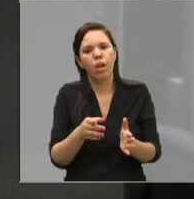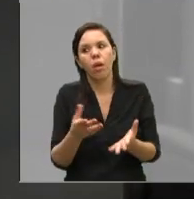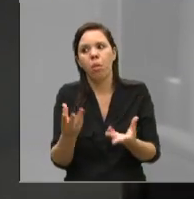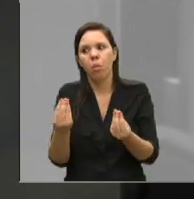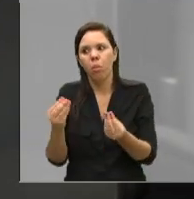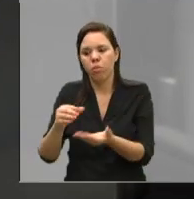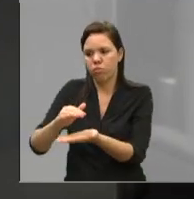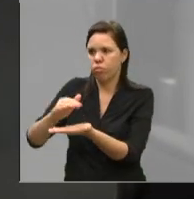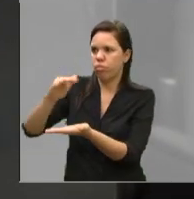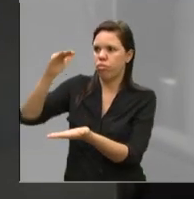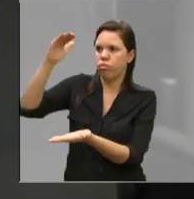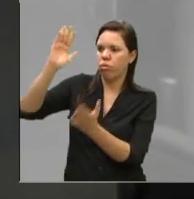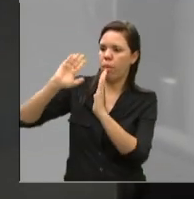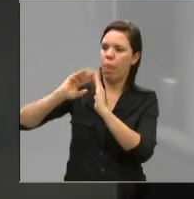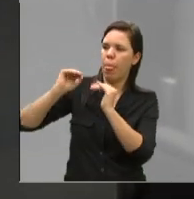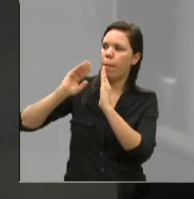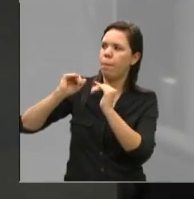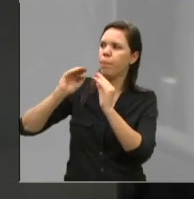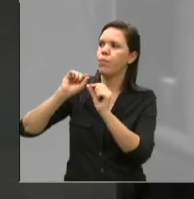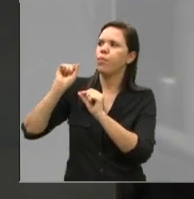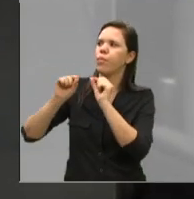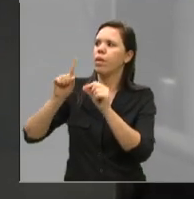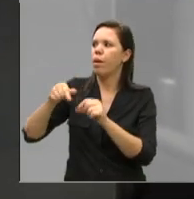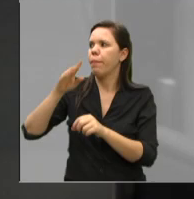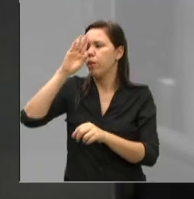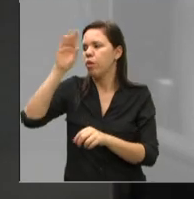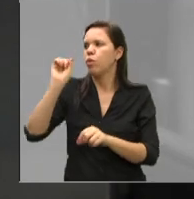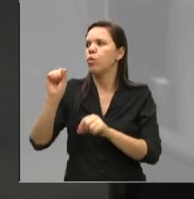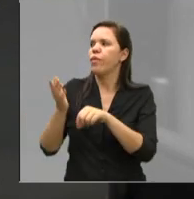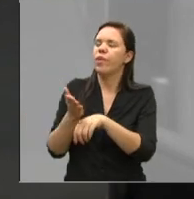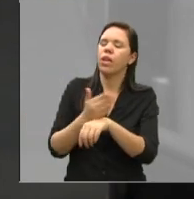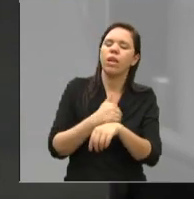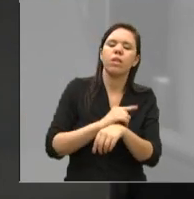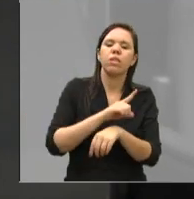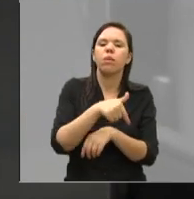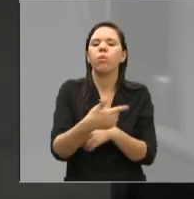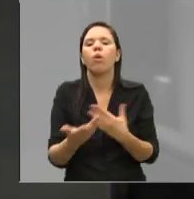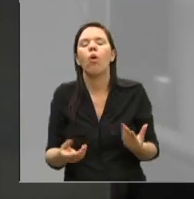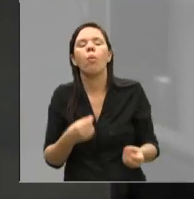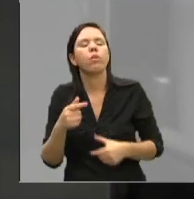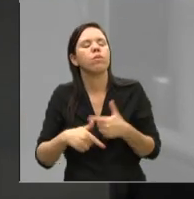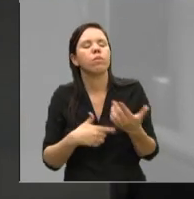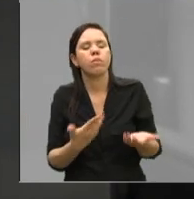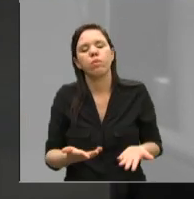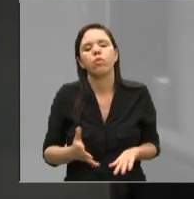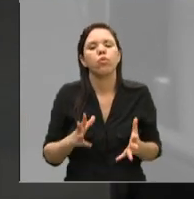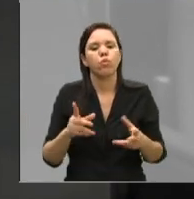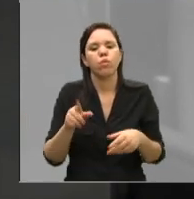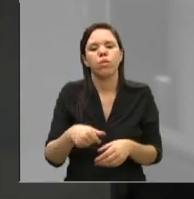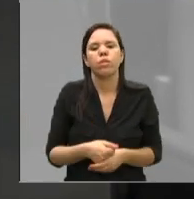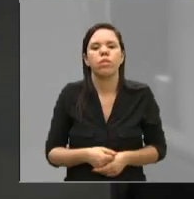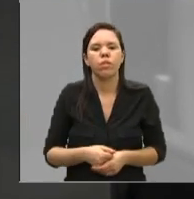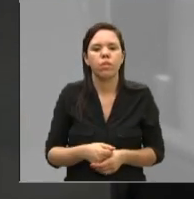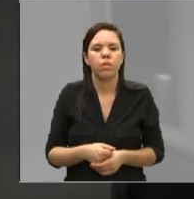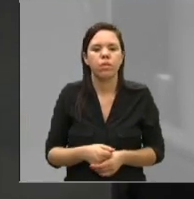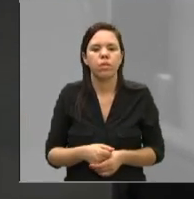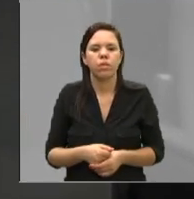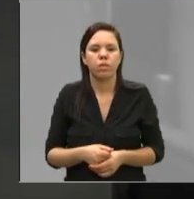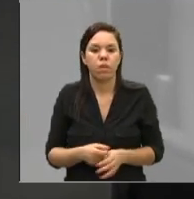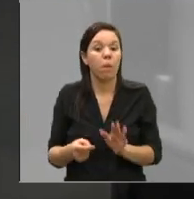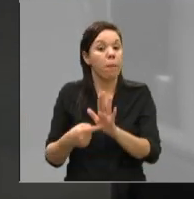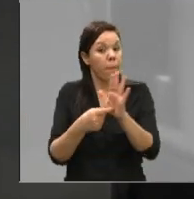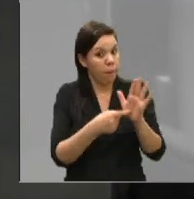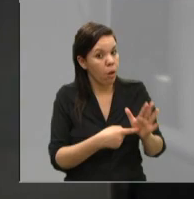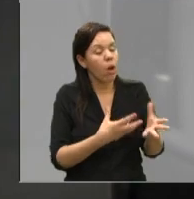que é essa definição de o que é prioridade, o que vem antes, depois, como trabalhar tudo isso? Olha, aparecem